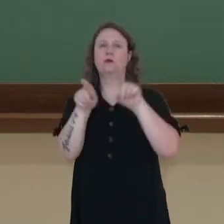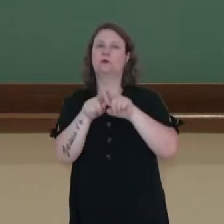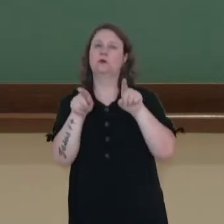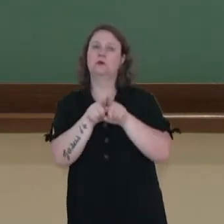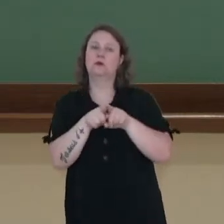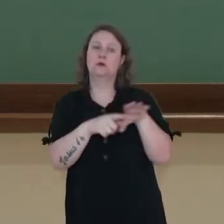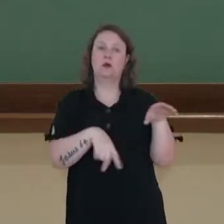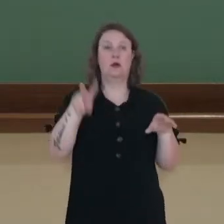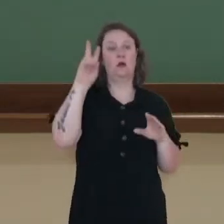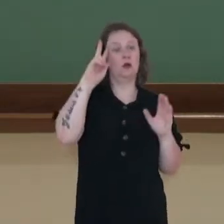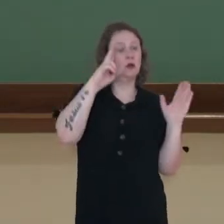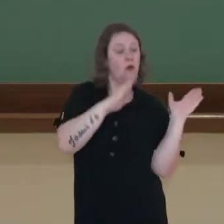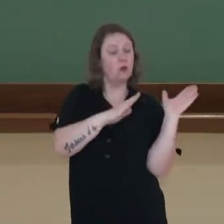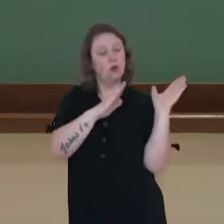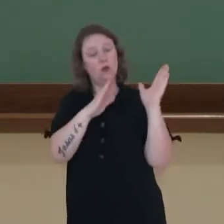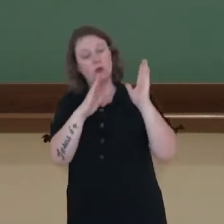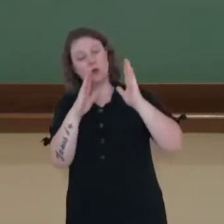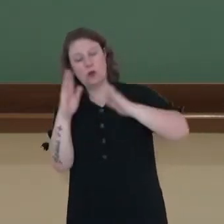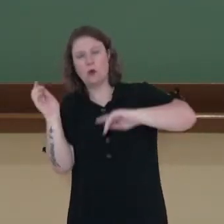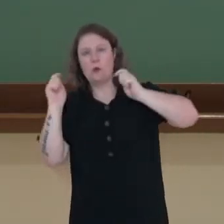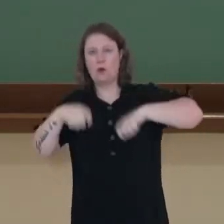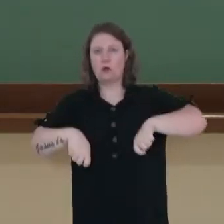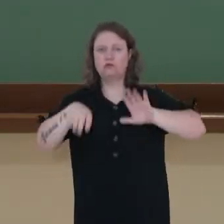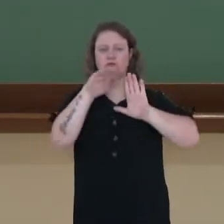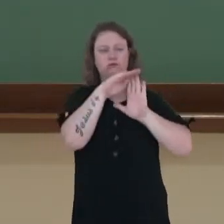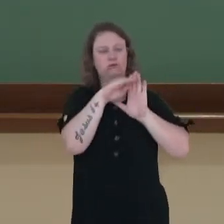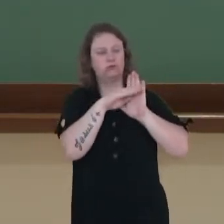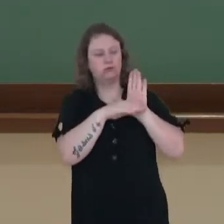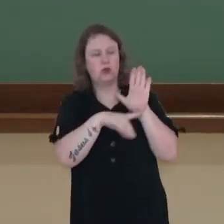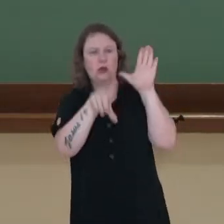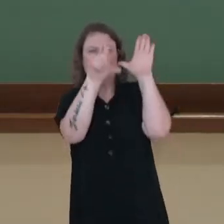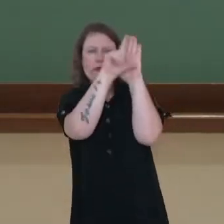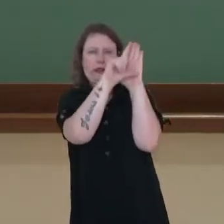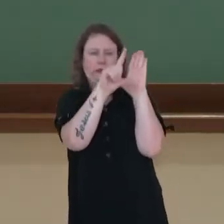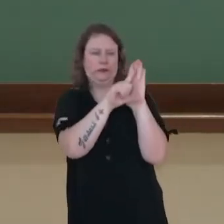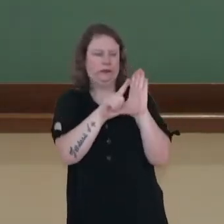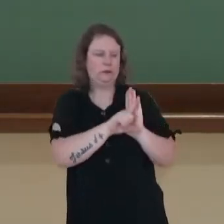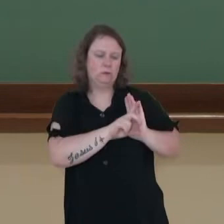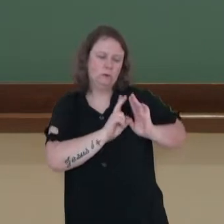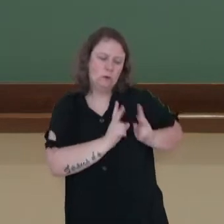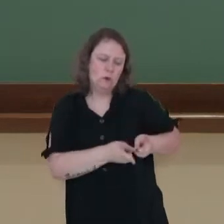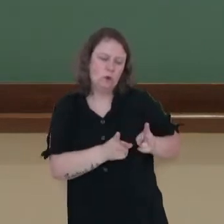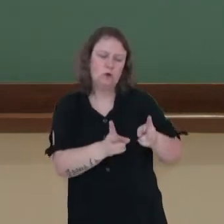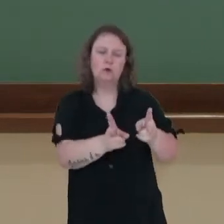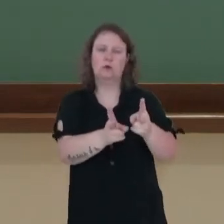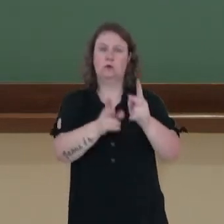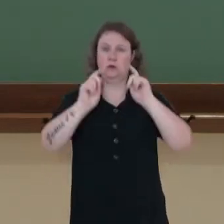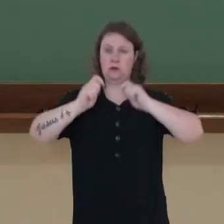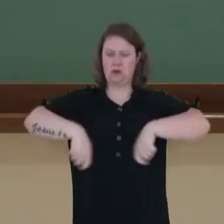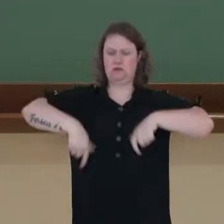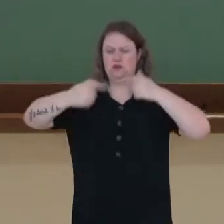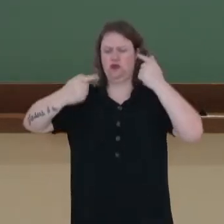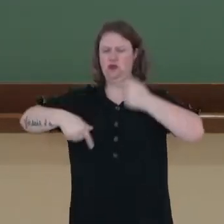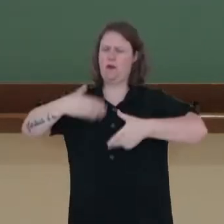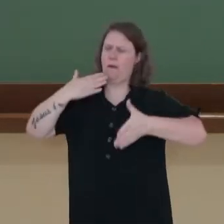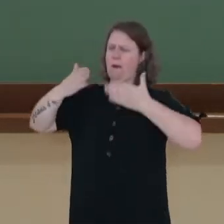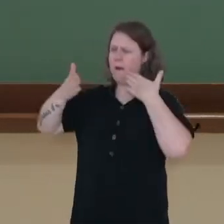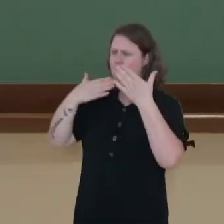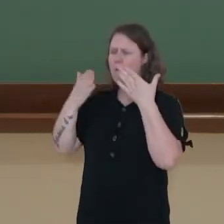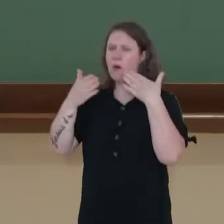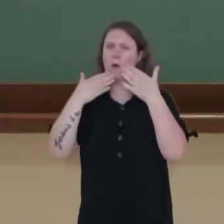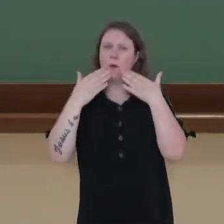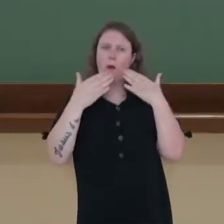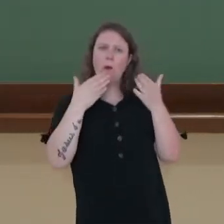imutáveis. Então a gente pode discutir bastante sobre isso, nas suas aulas de sociologia, de filosofia, de história, discutir